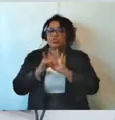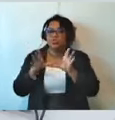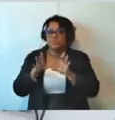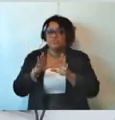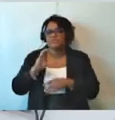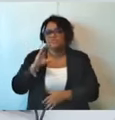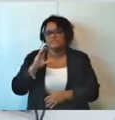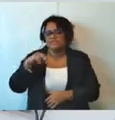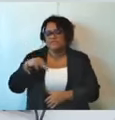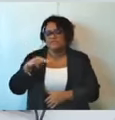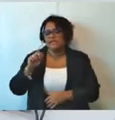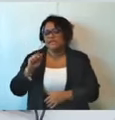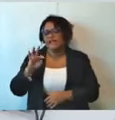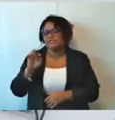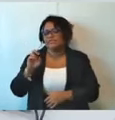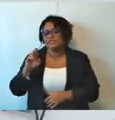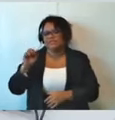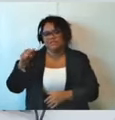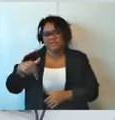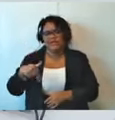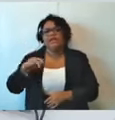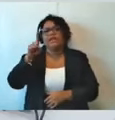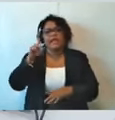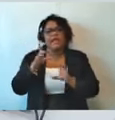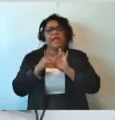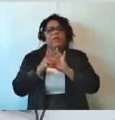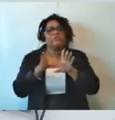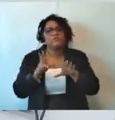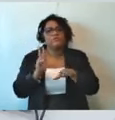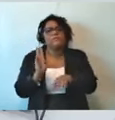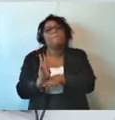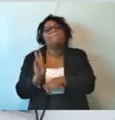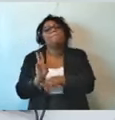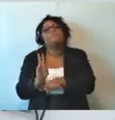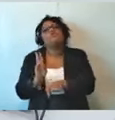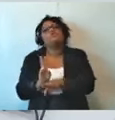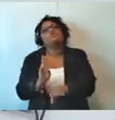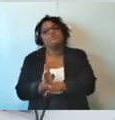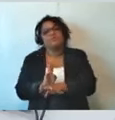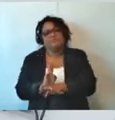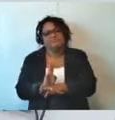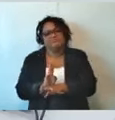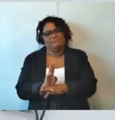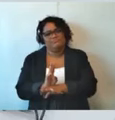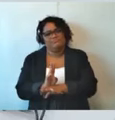precário, né? A gente não sabe, ela não aceitou, e eu vi